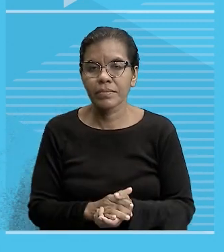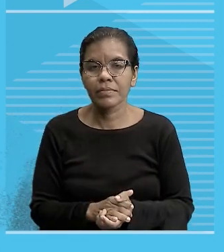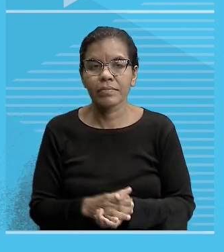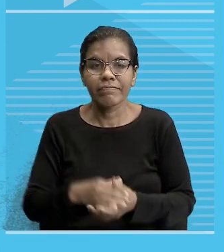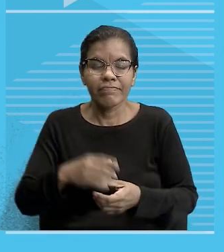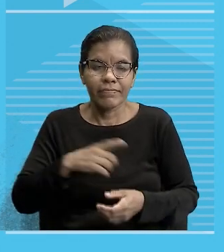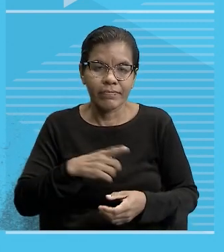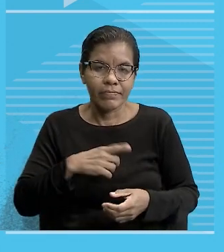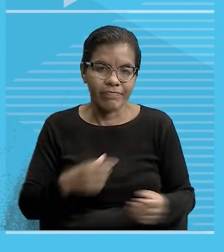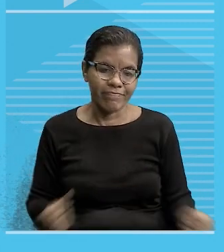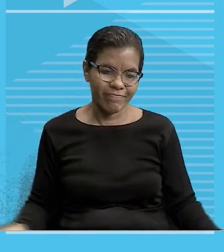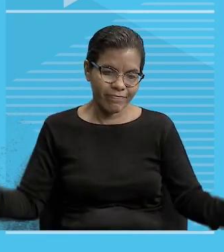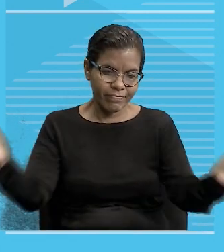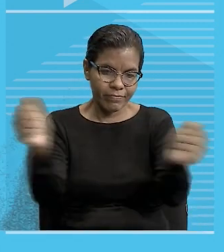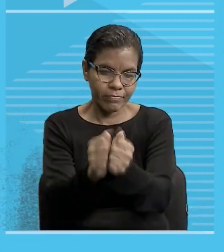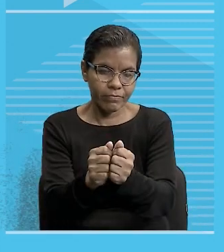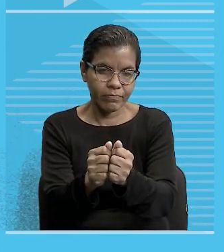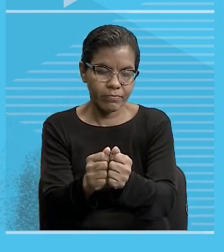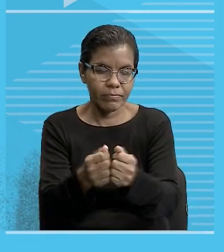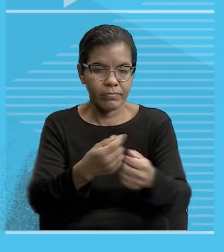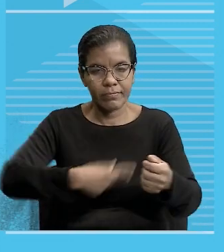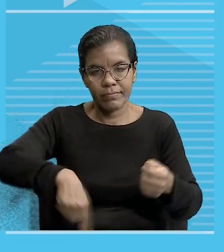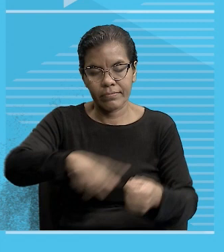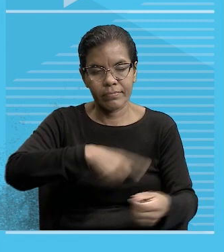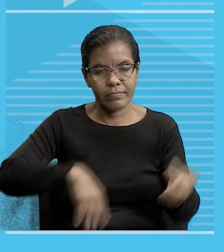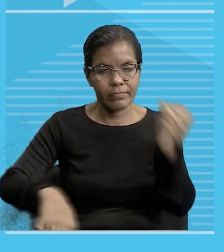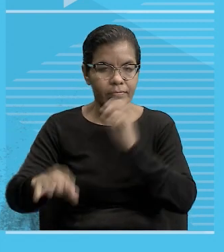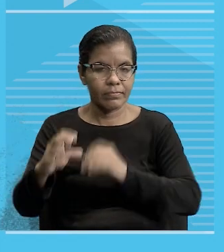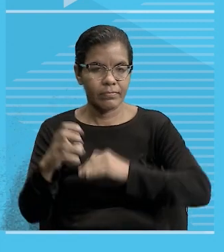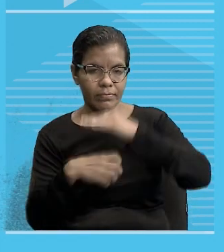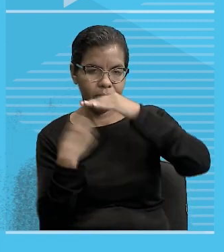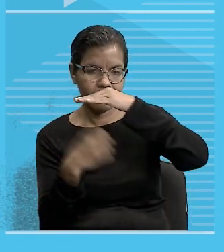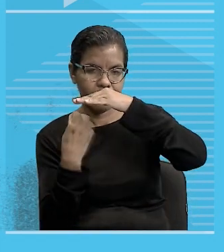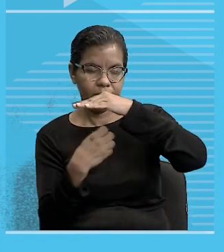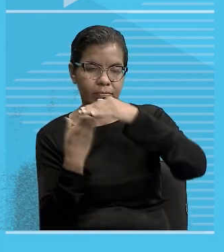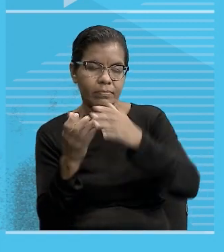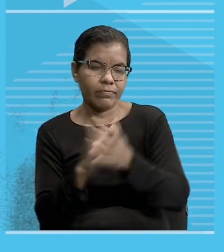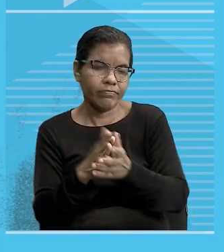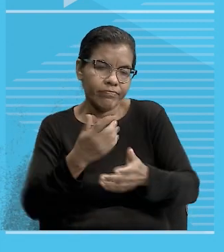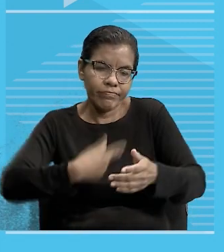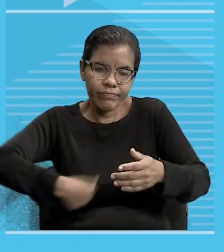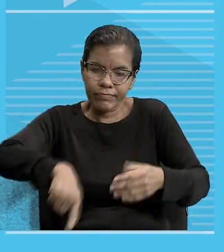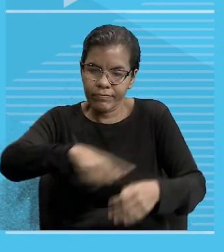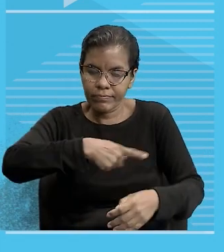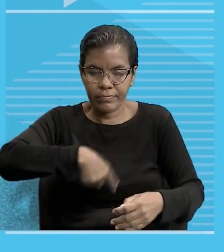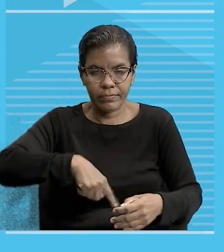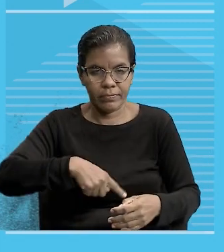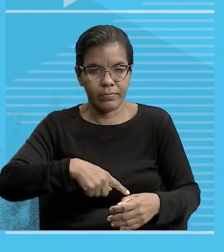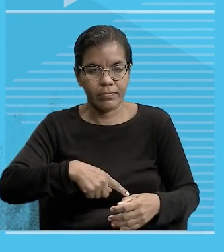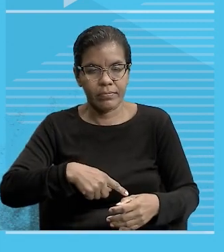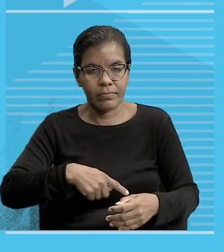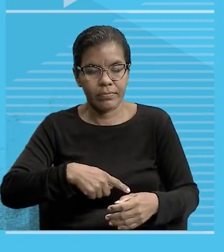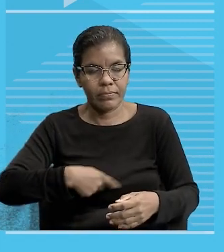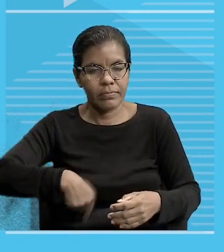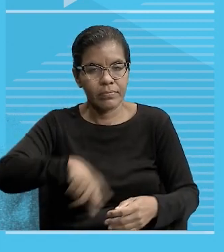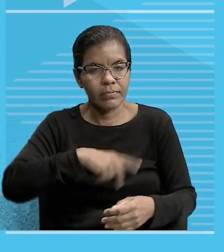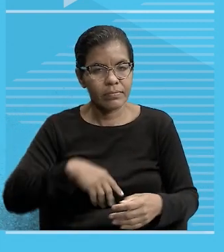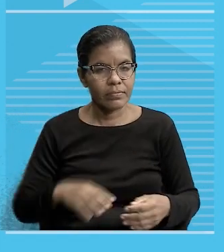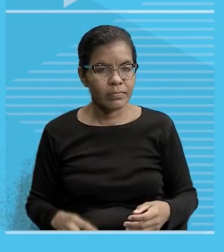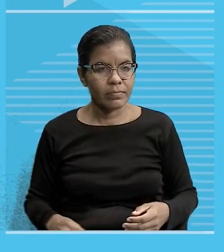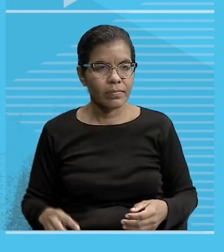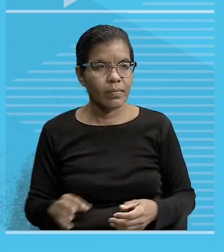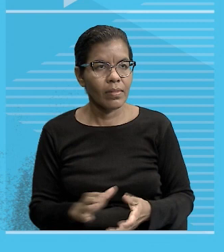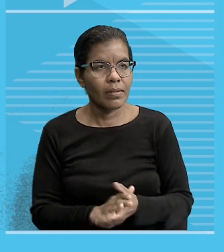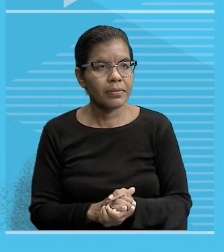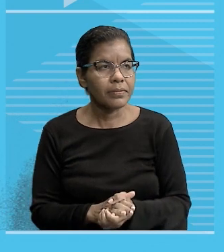tem que ter integração de todos da organização todos todos a realização dos